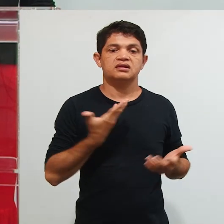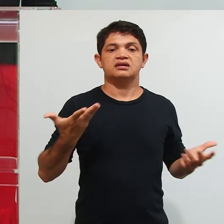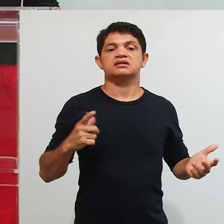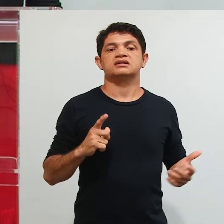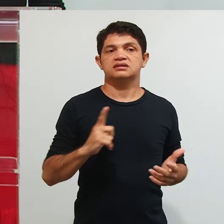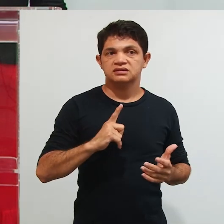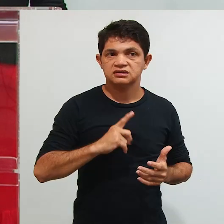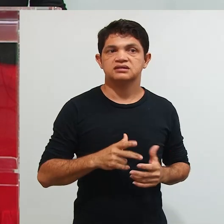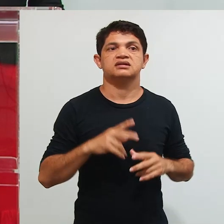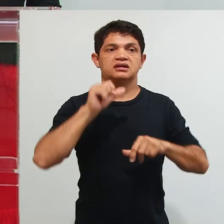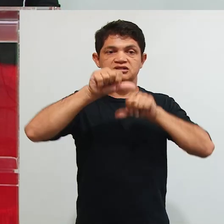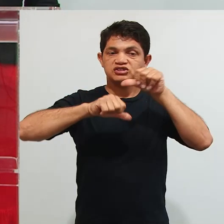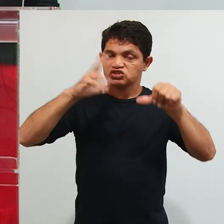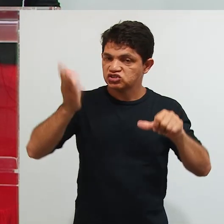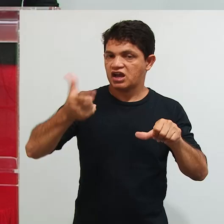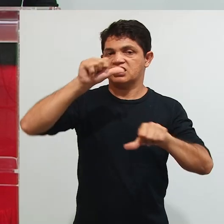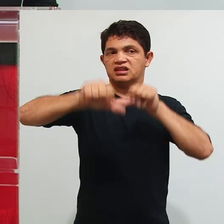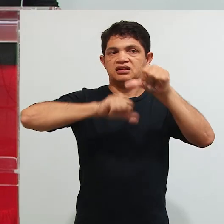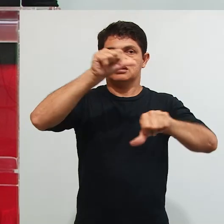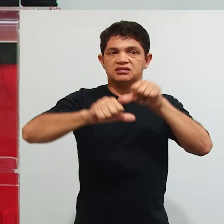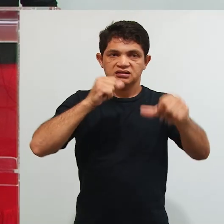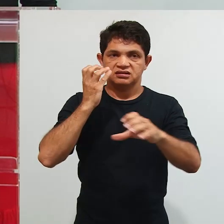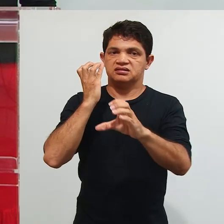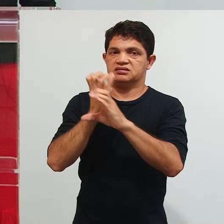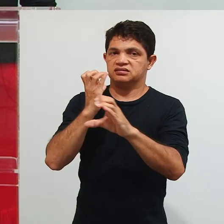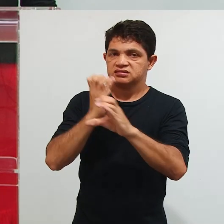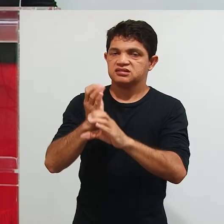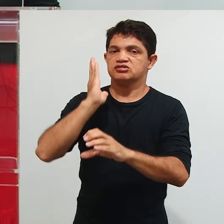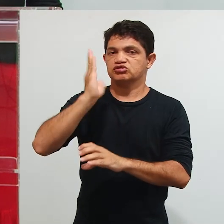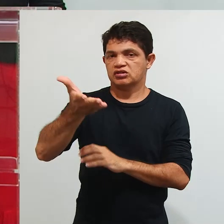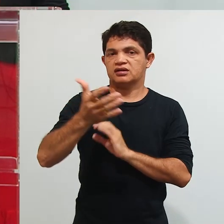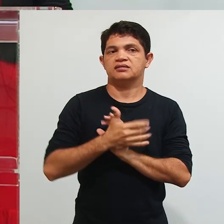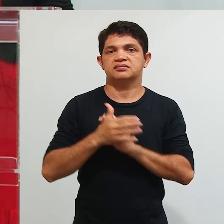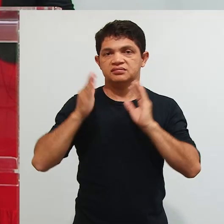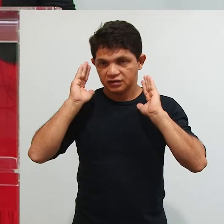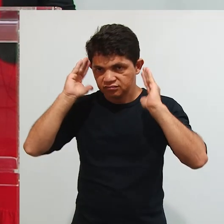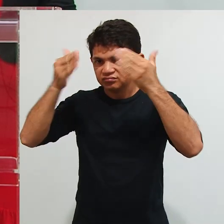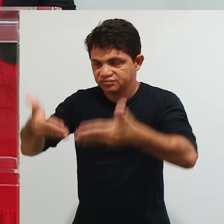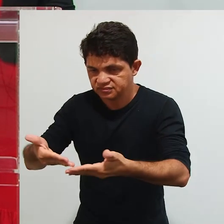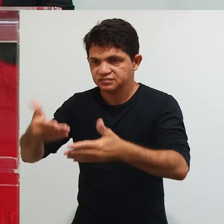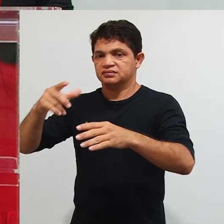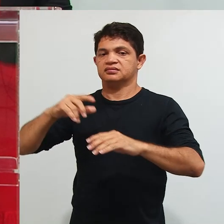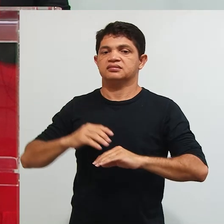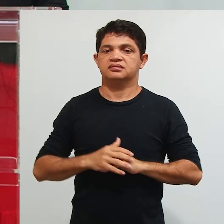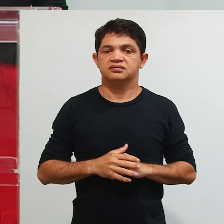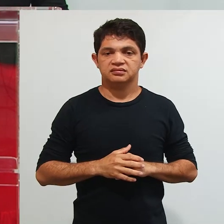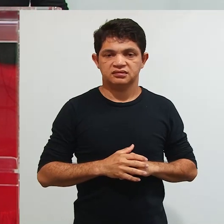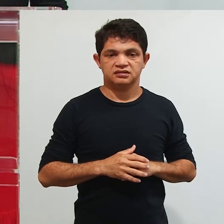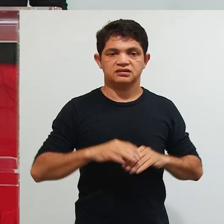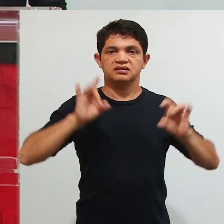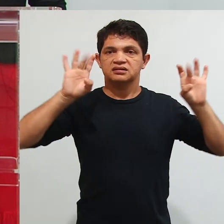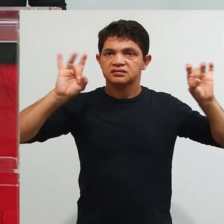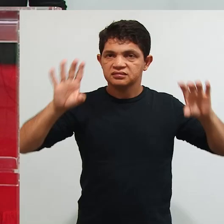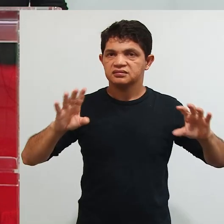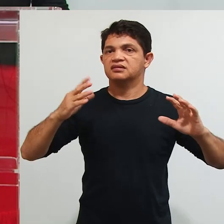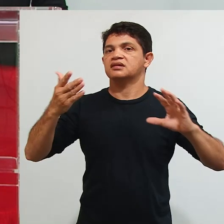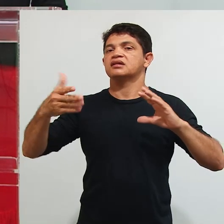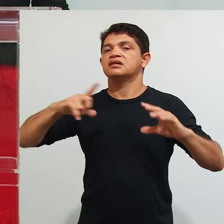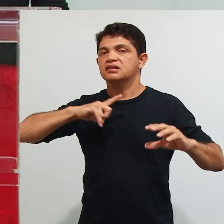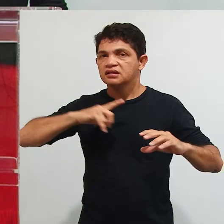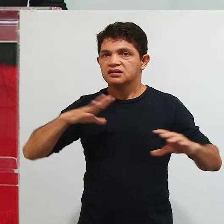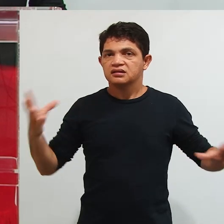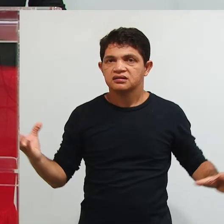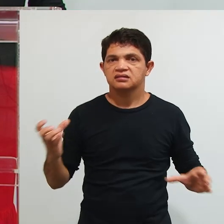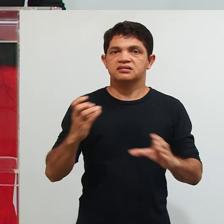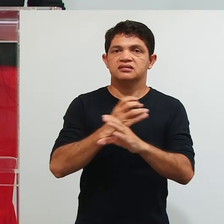tem essa mudança, né? Transtorno específico de aprendizagem, que significa a especificidade, né?